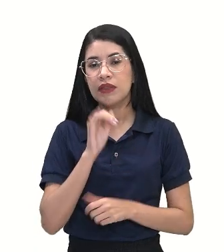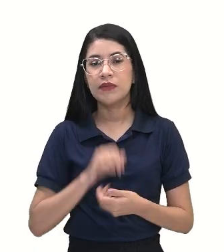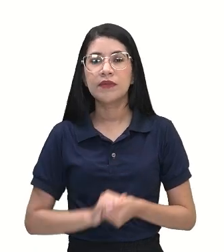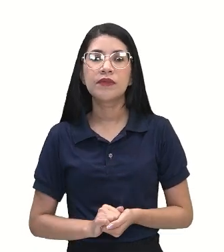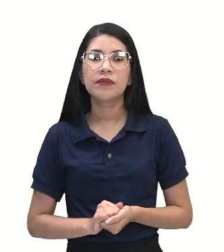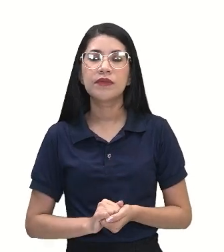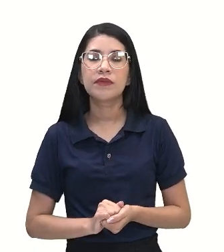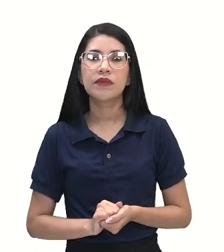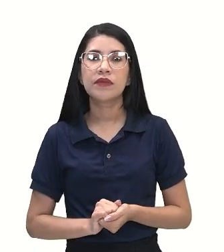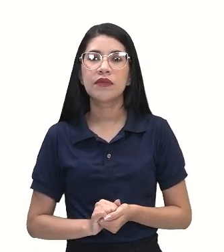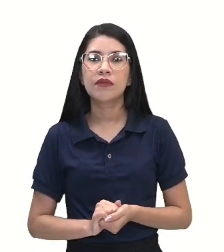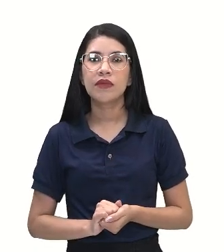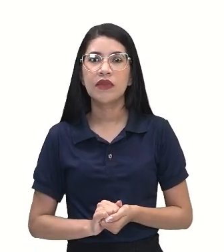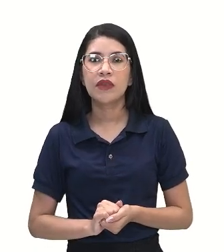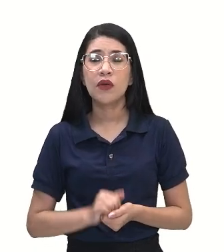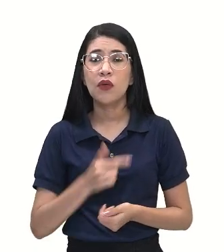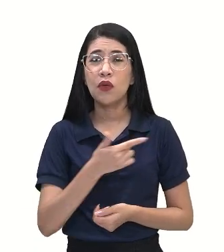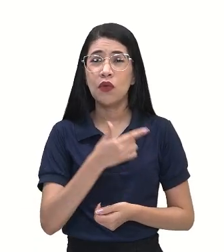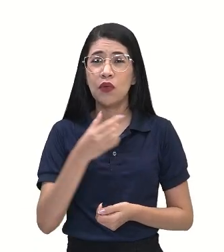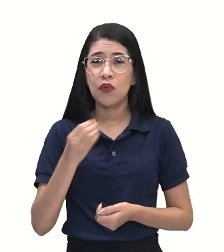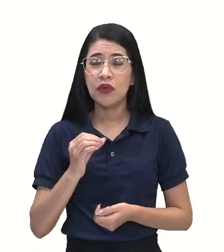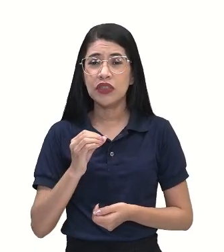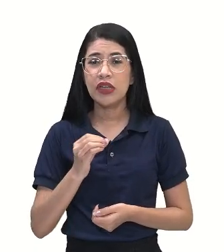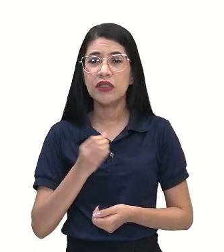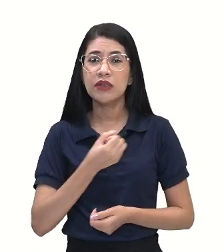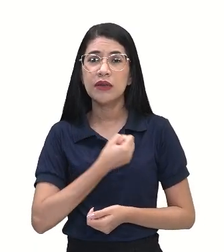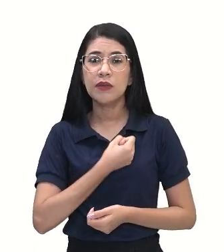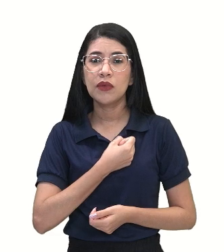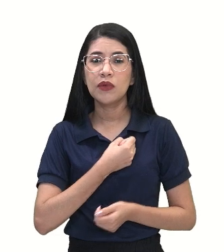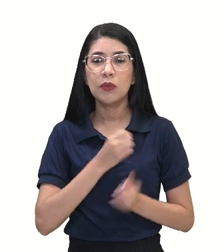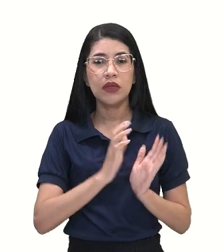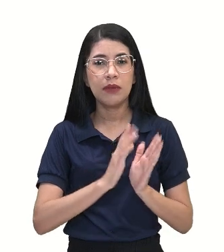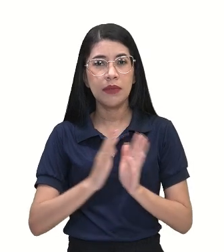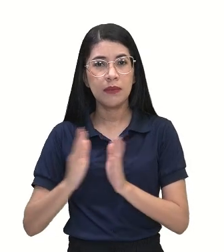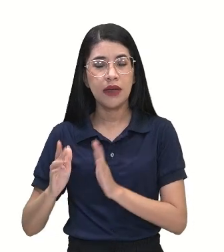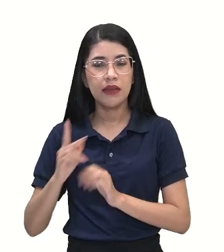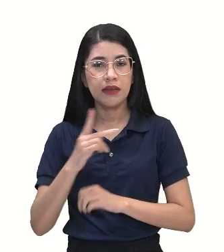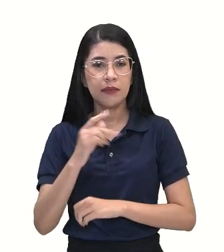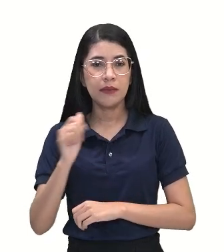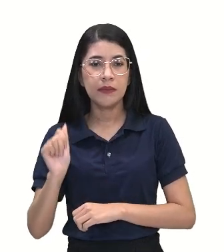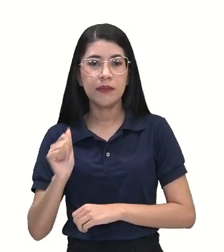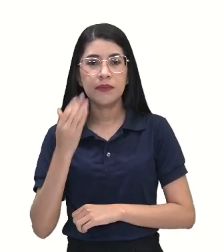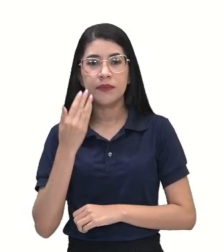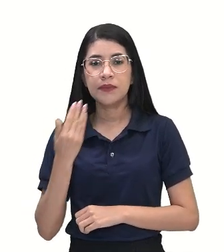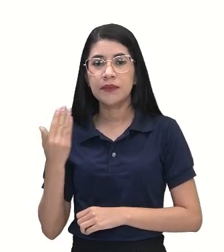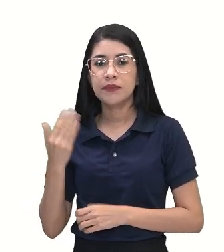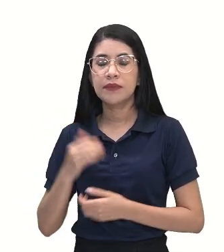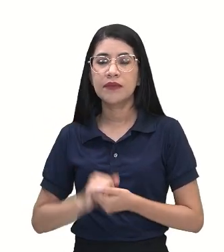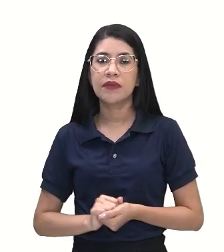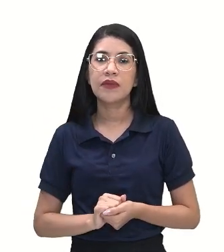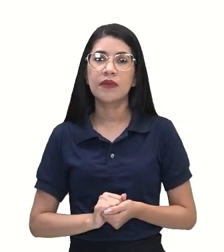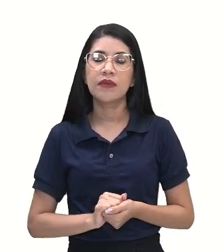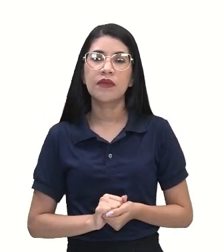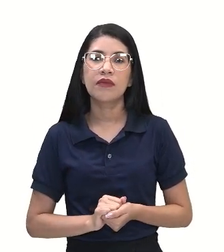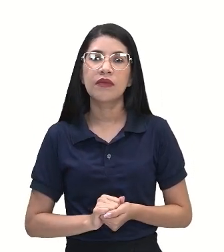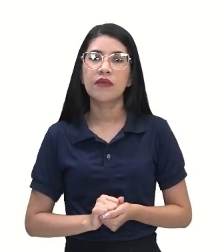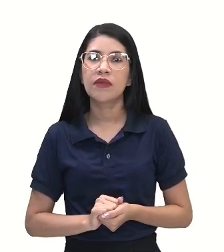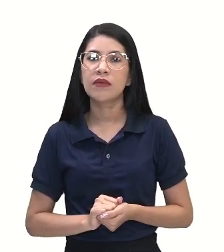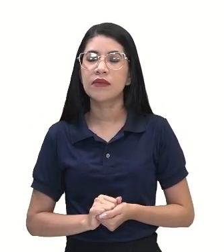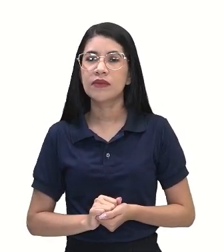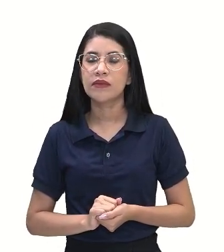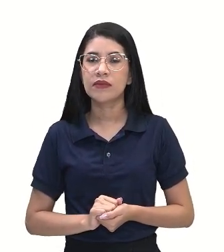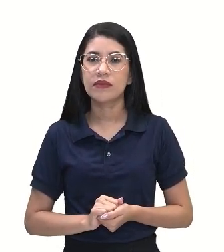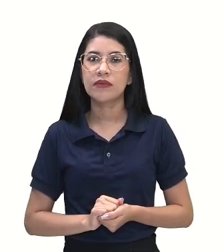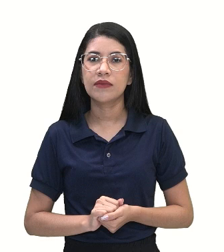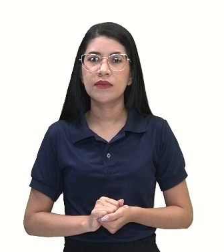Qual o 20º termo da progressão aritmética? Também conhecida como PA, né? E